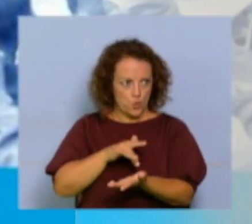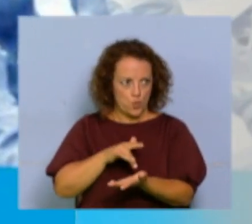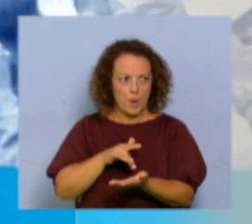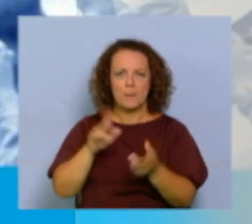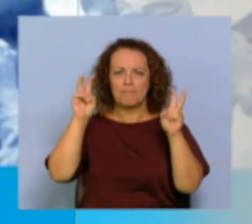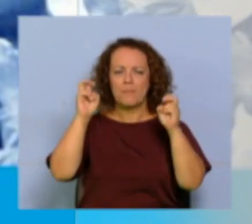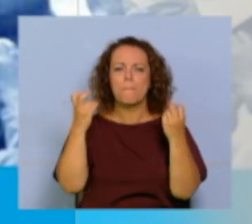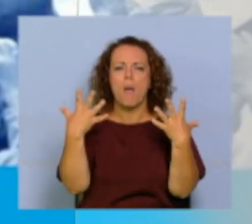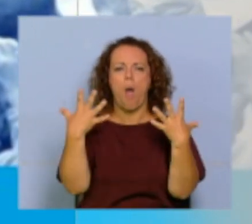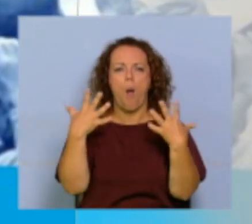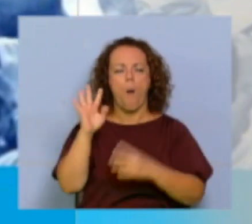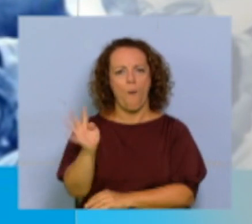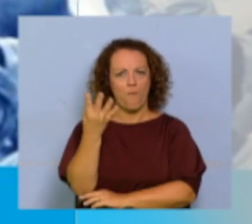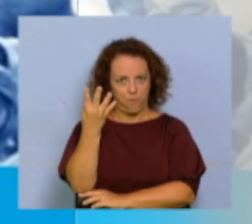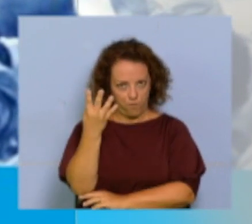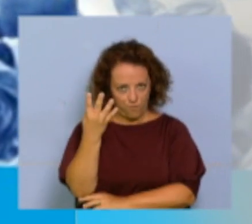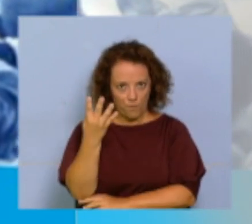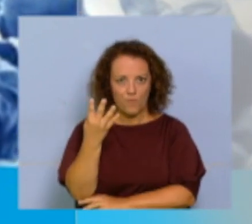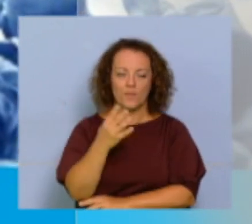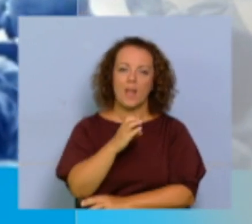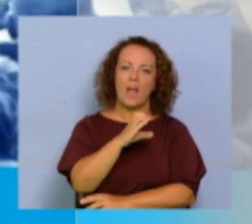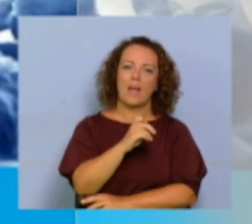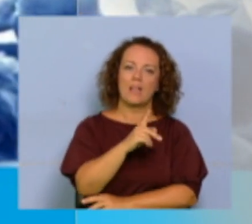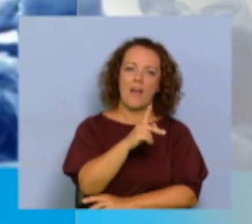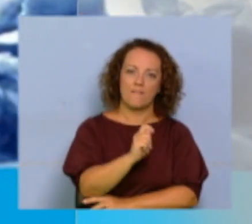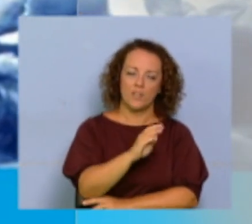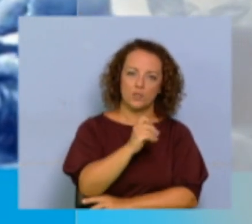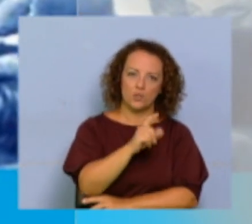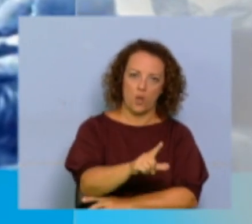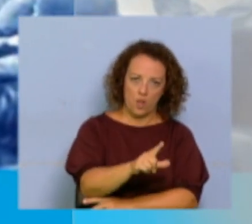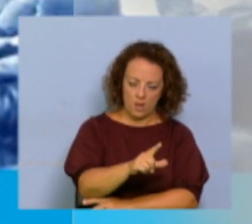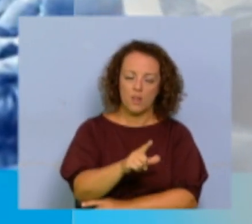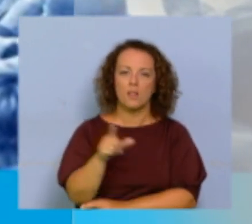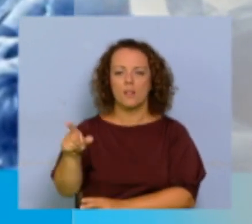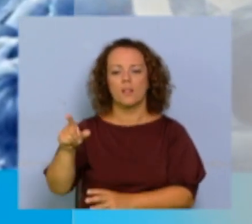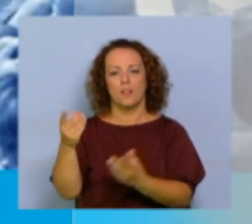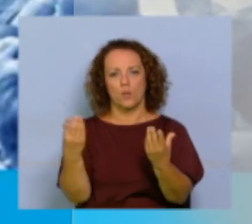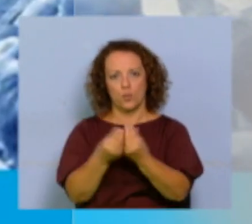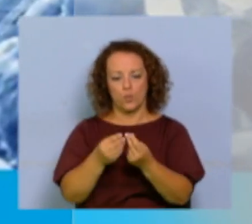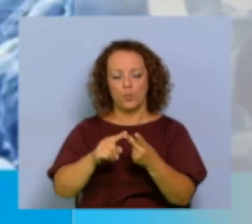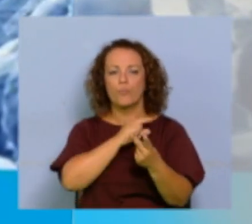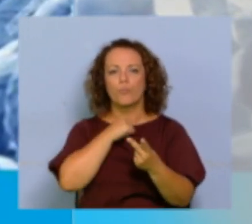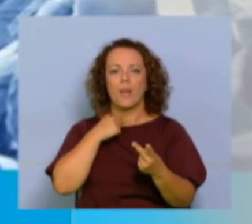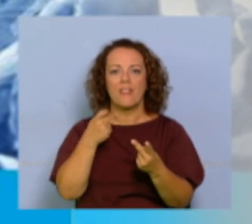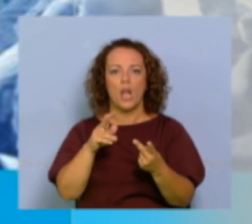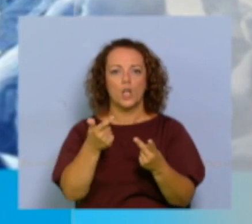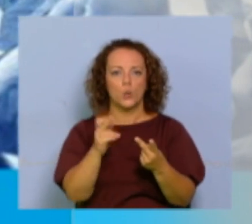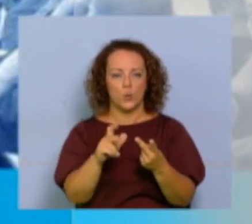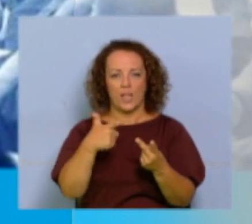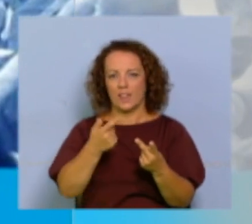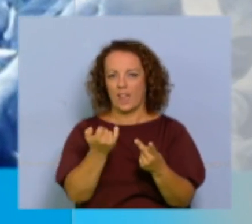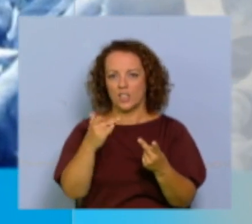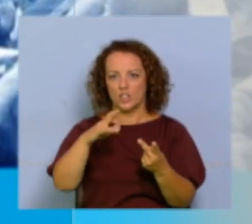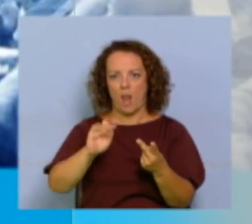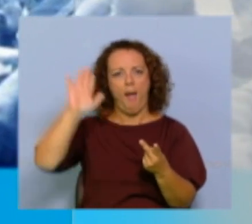mãos, Enclave de Fá e Sol, é da sua autoria, também do padre Artur Teixeira, que também está por Roma. Como é que